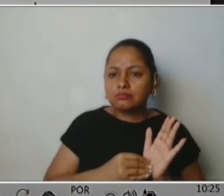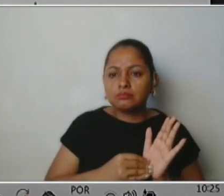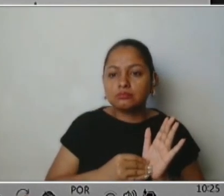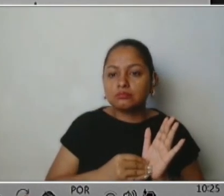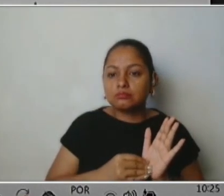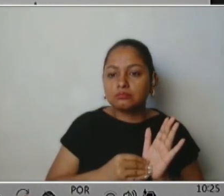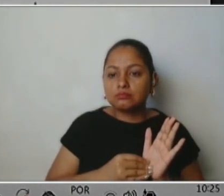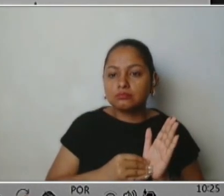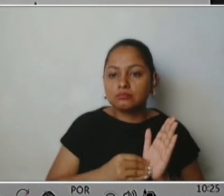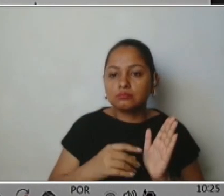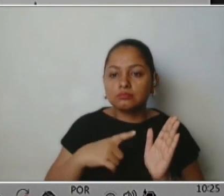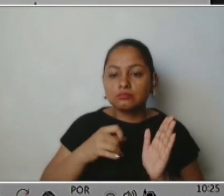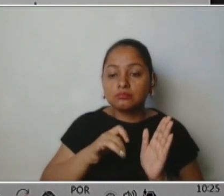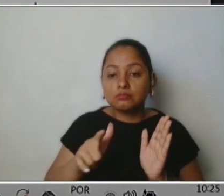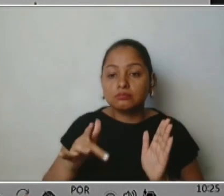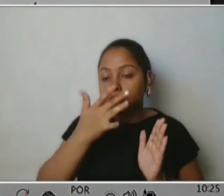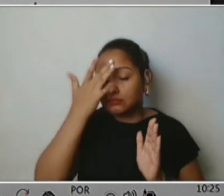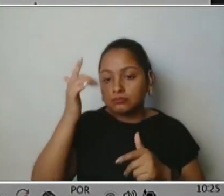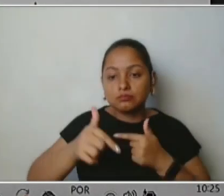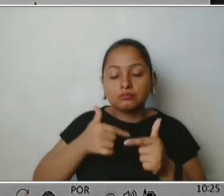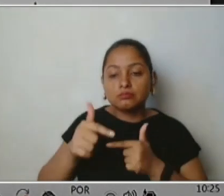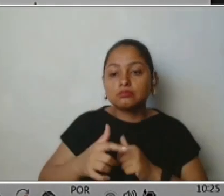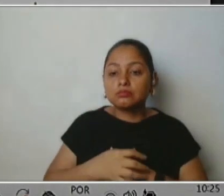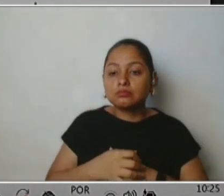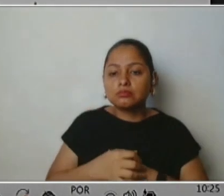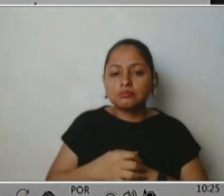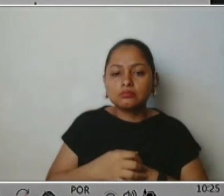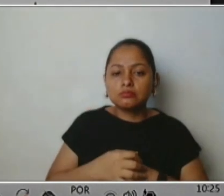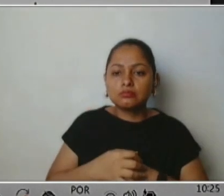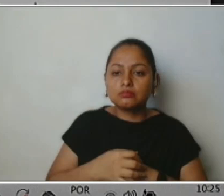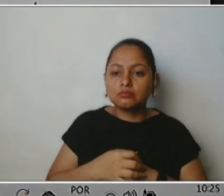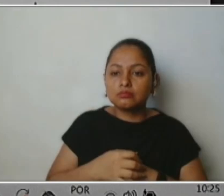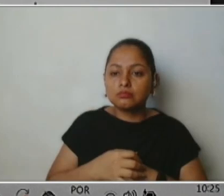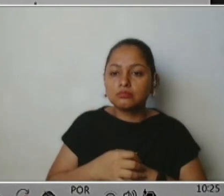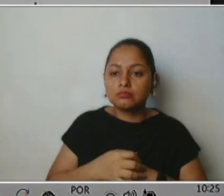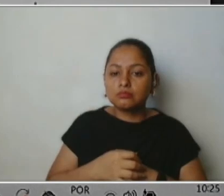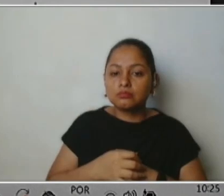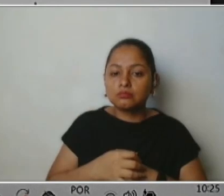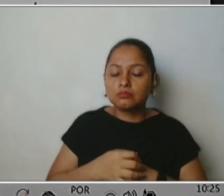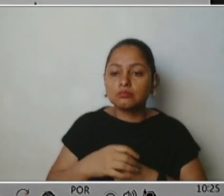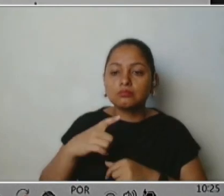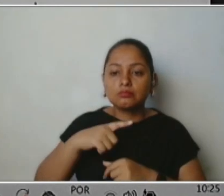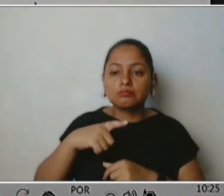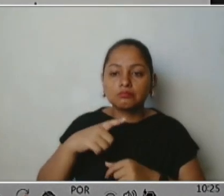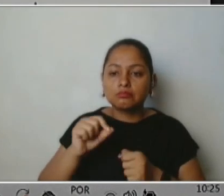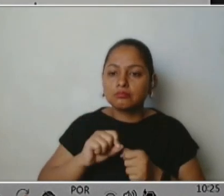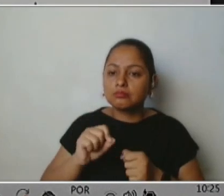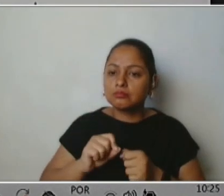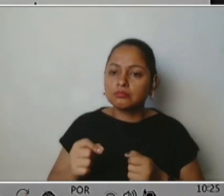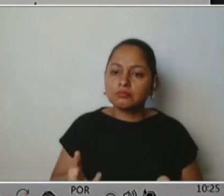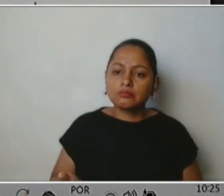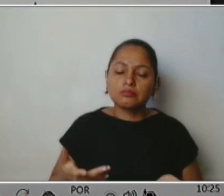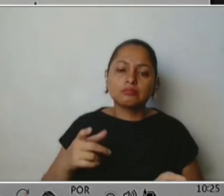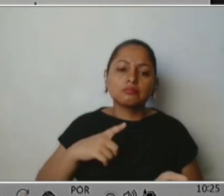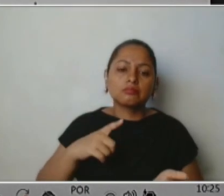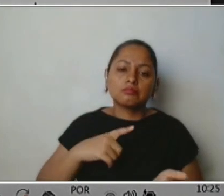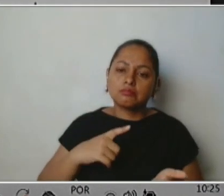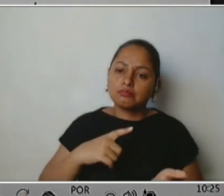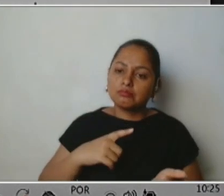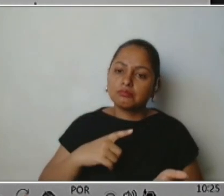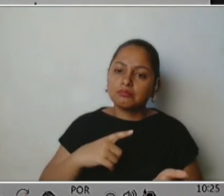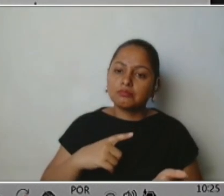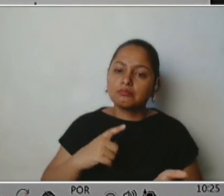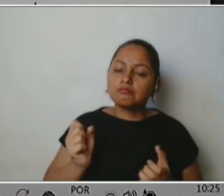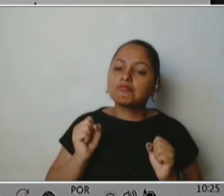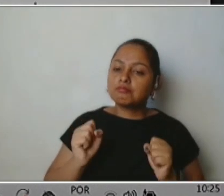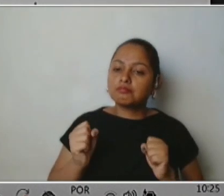dos servidores, as aplicações financeiras, doações, auxílio, transferência, compensação previdenciária, aportes para